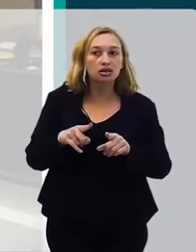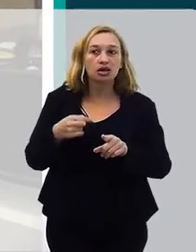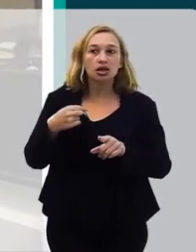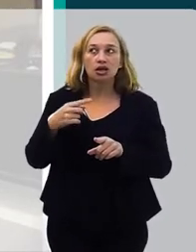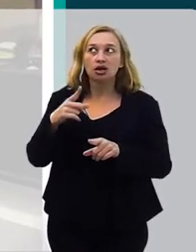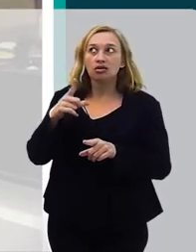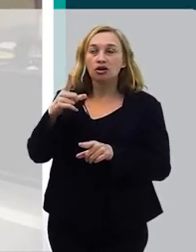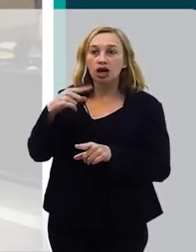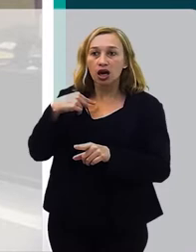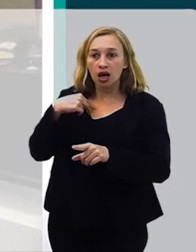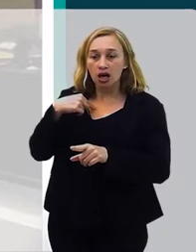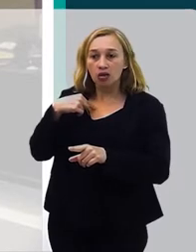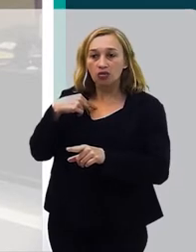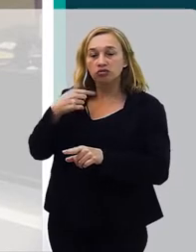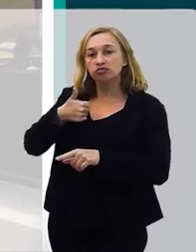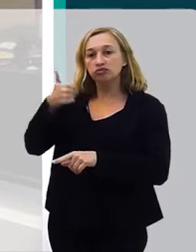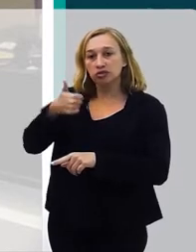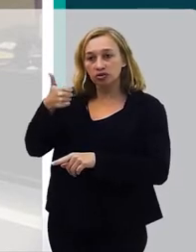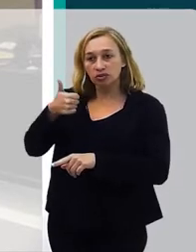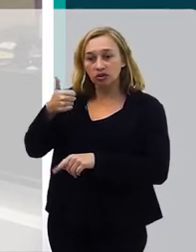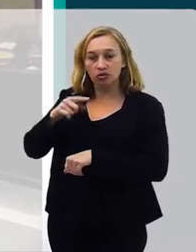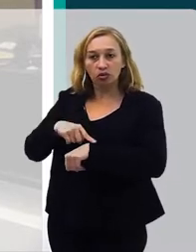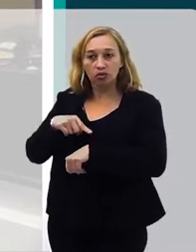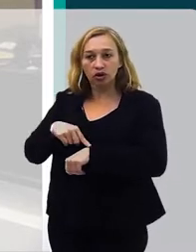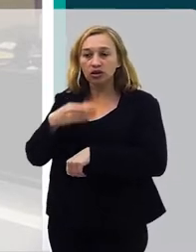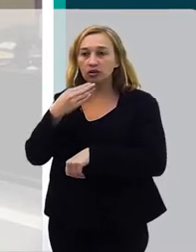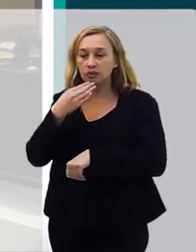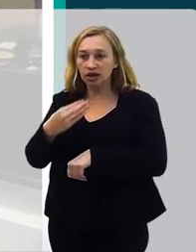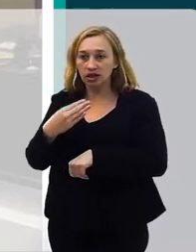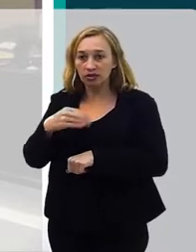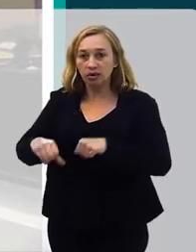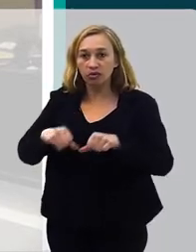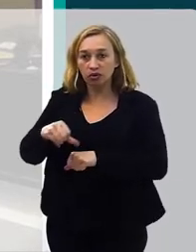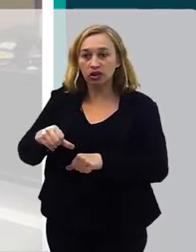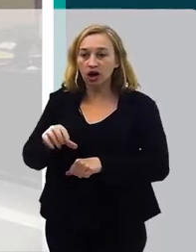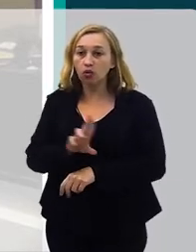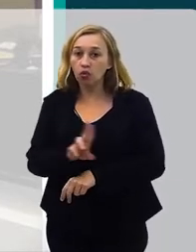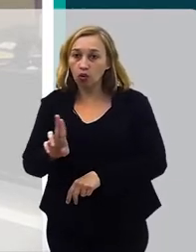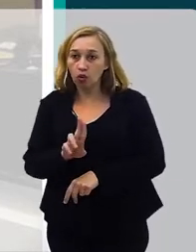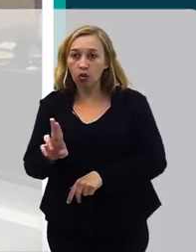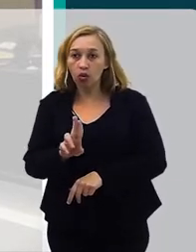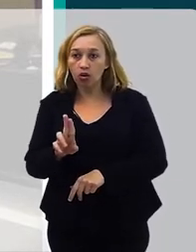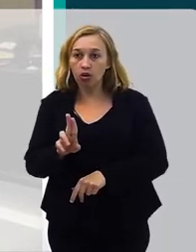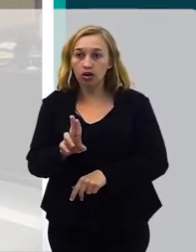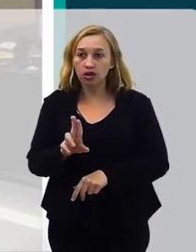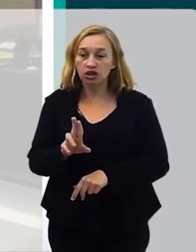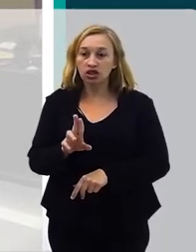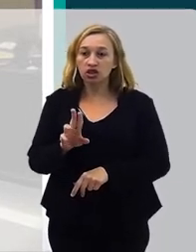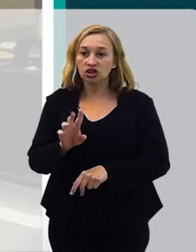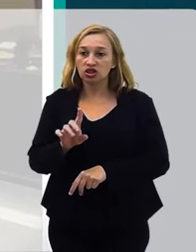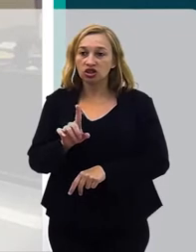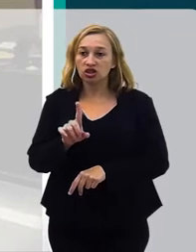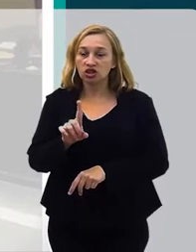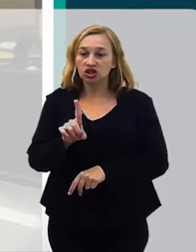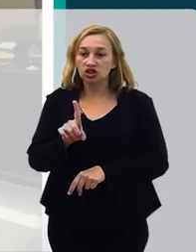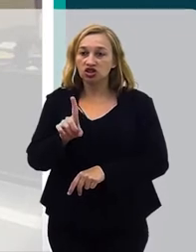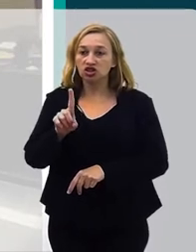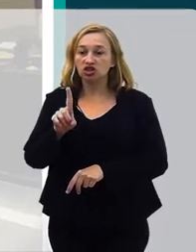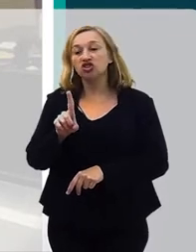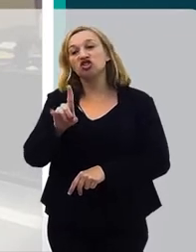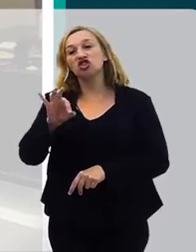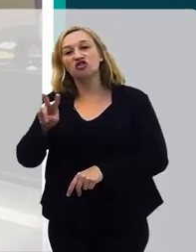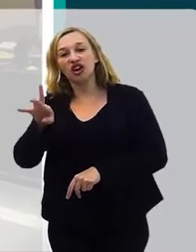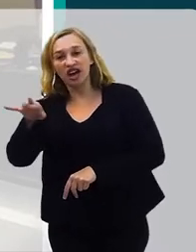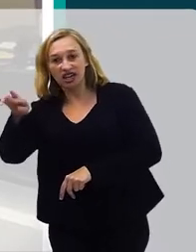eu tentei, da primeira vez, retificar o meu nome, foi pela... no Diverses, né, no Núcleo de Diversidade